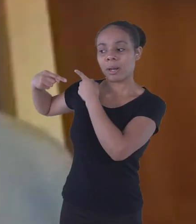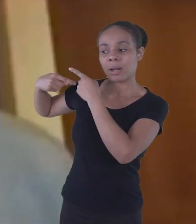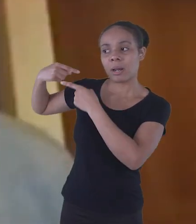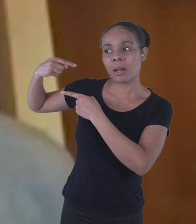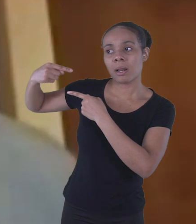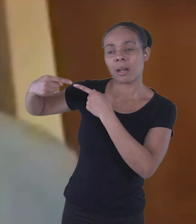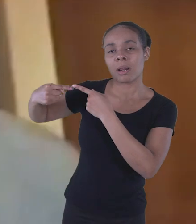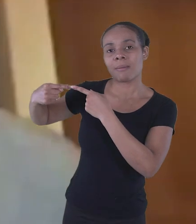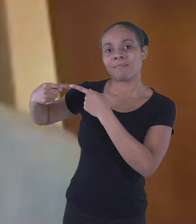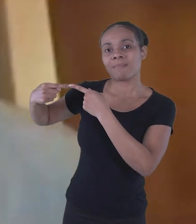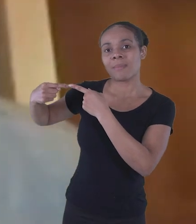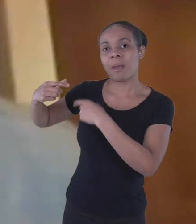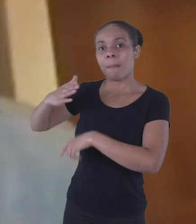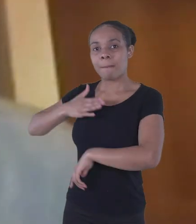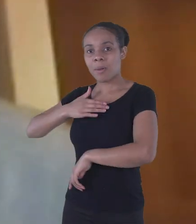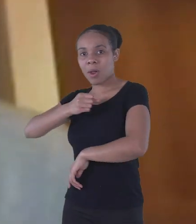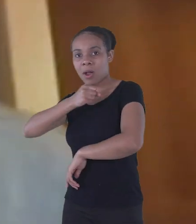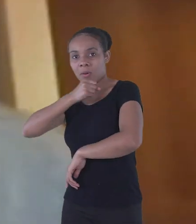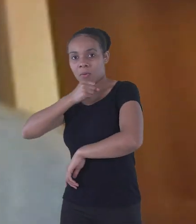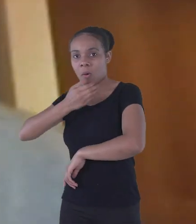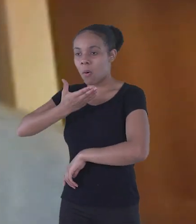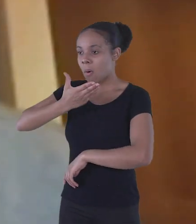adquiriu. Então, eu acho que